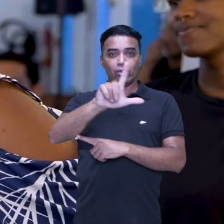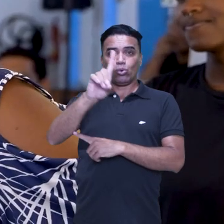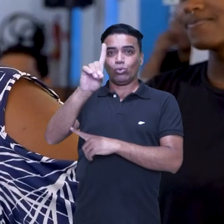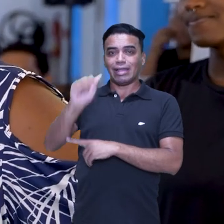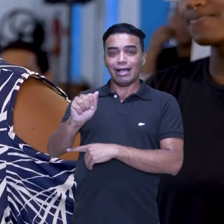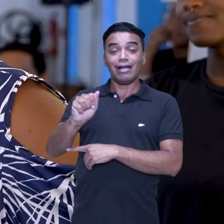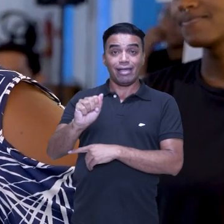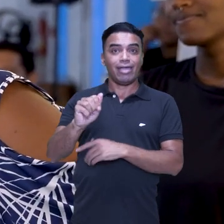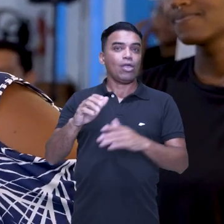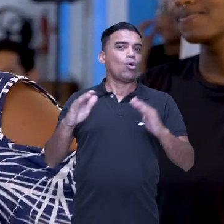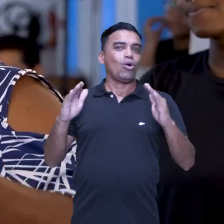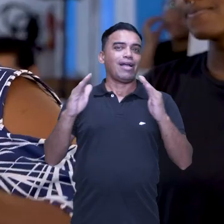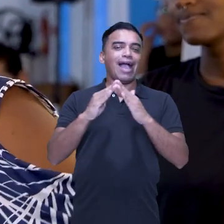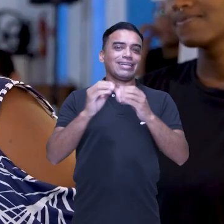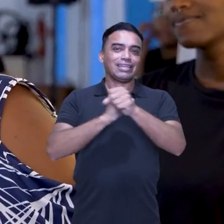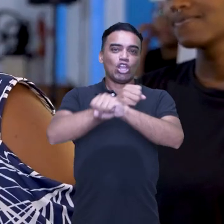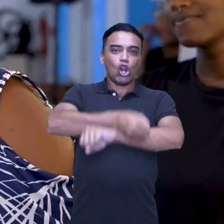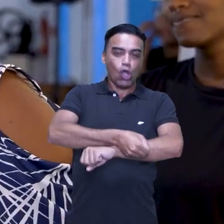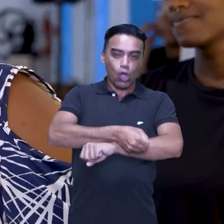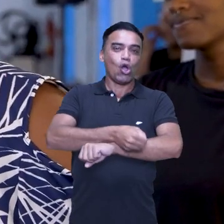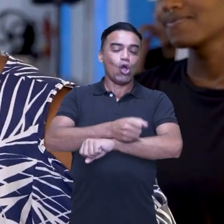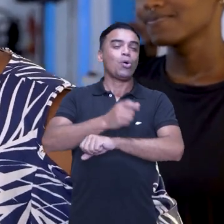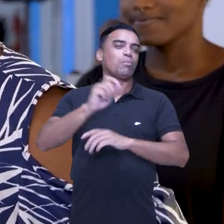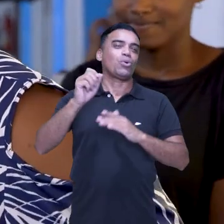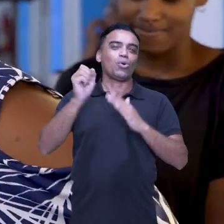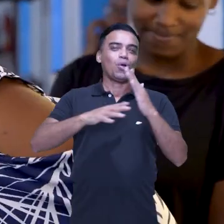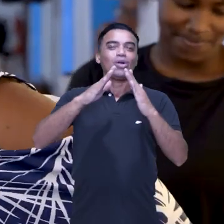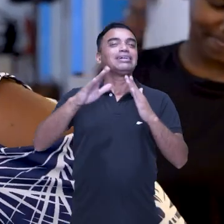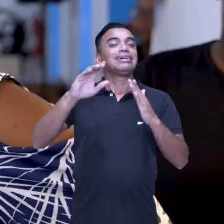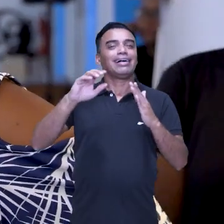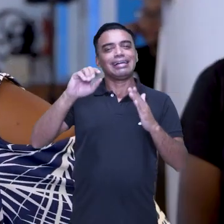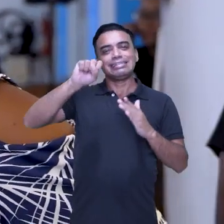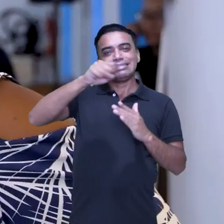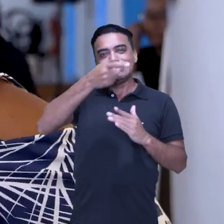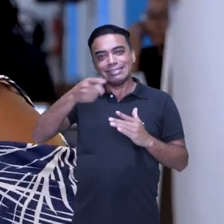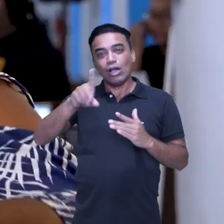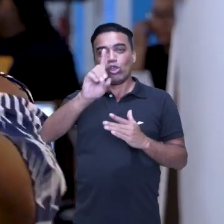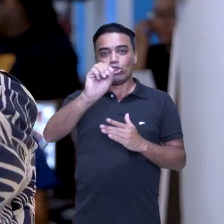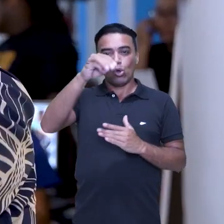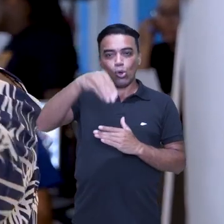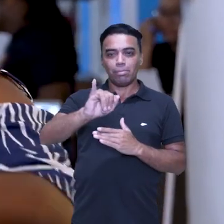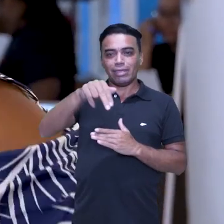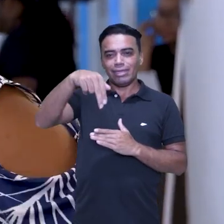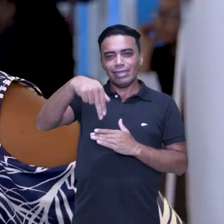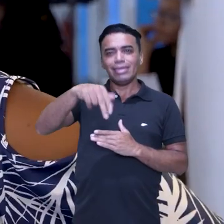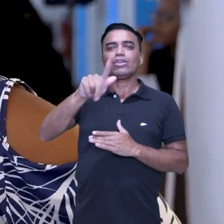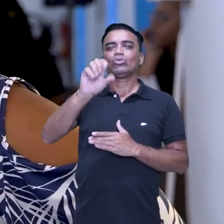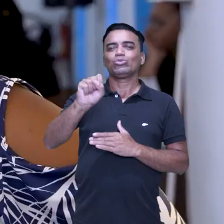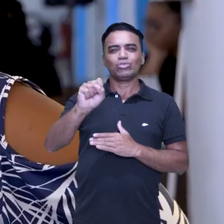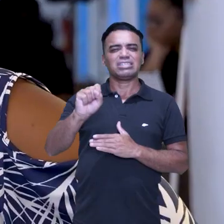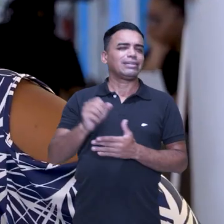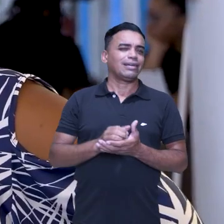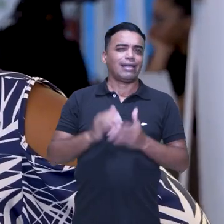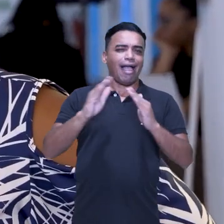moradora do Quilombo São Domingos há mais de 60 anos. Obrigada, Rose. Obrigada às outras irmãzinhas